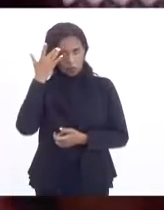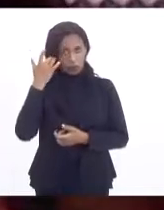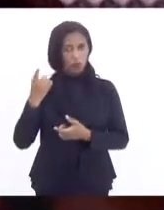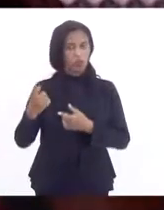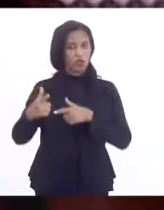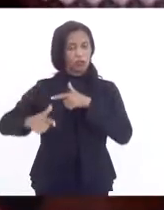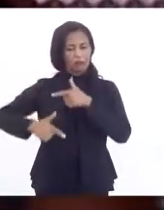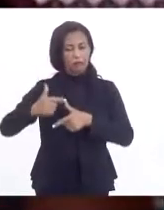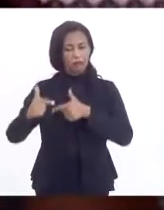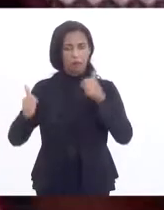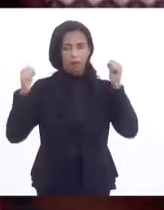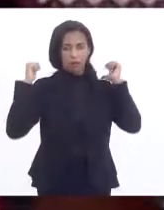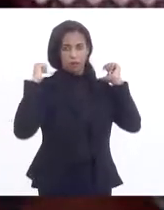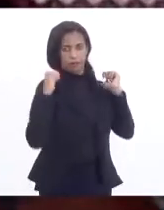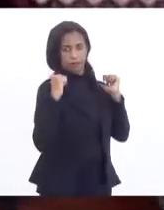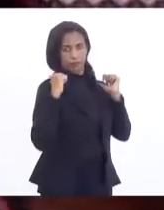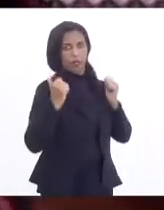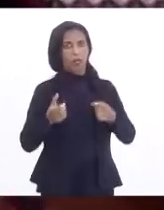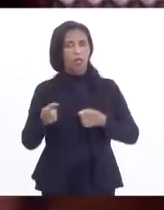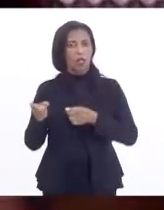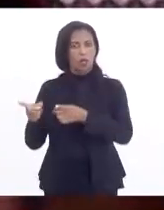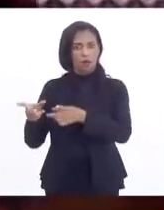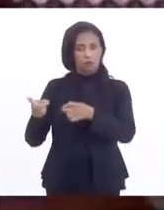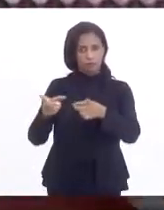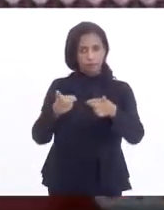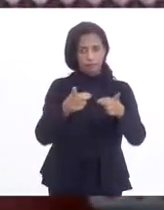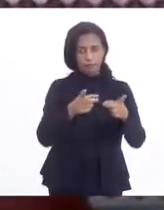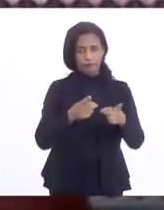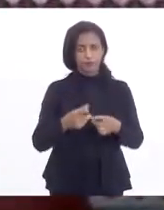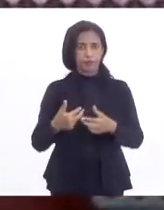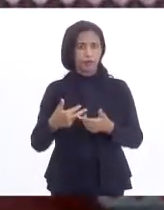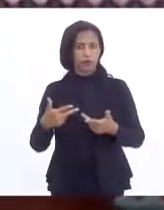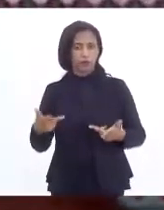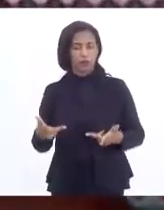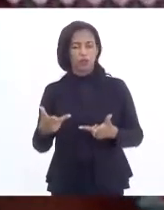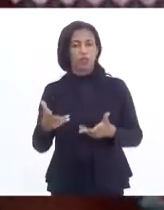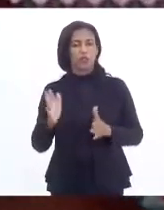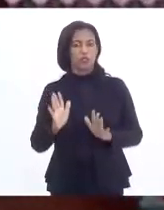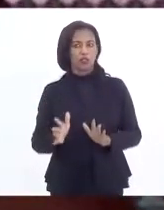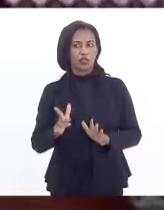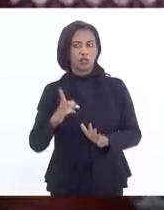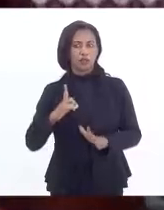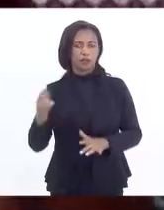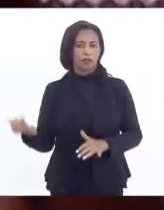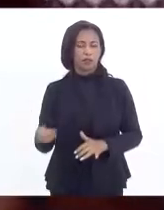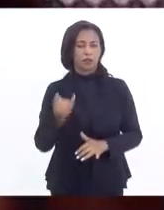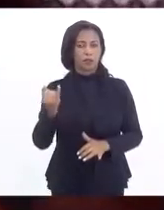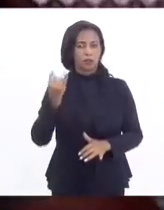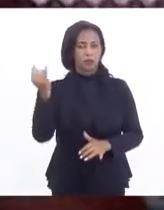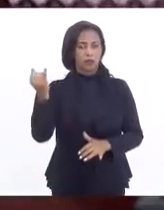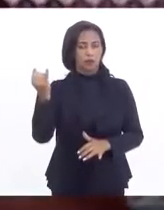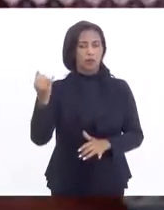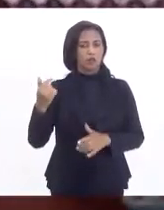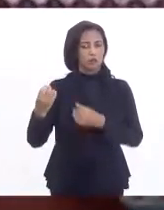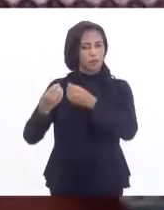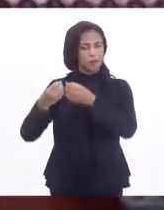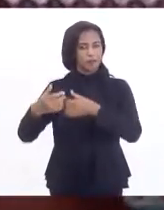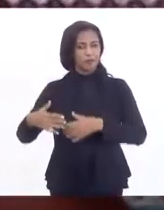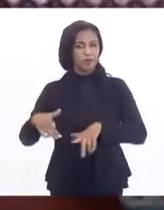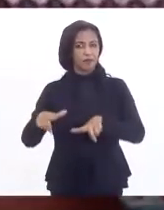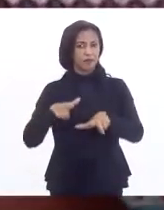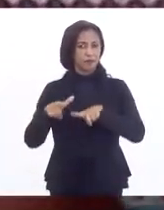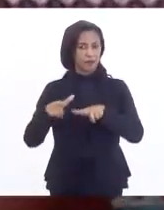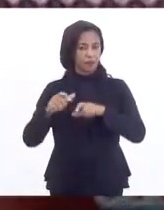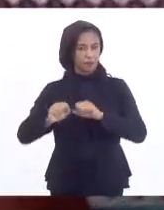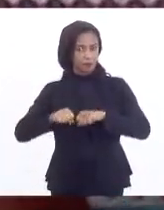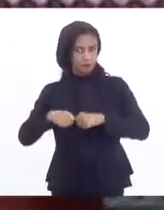empregadoras, que já feitas aqui na discussão algumas caracterizações importantes sobre a precarização desses trabalhadores, eu